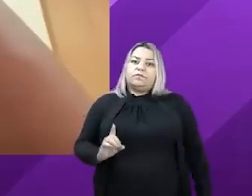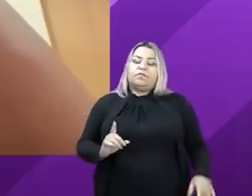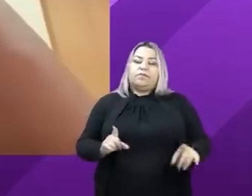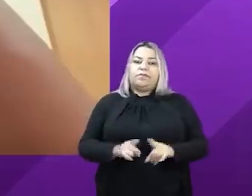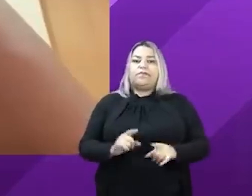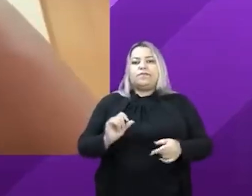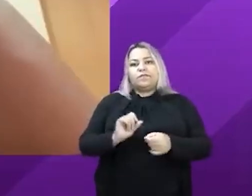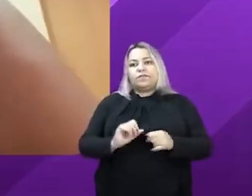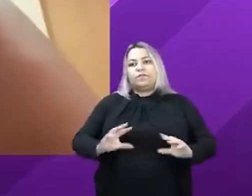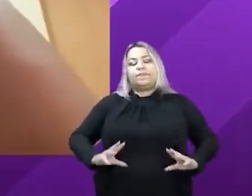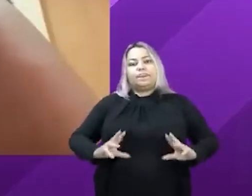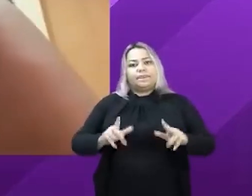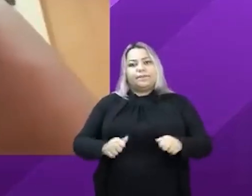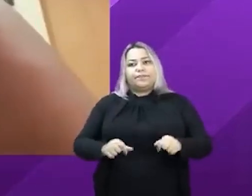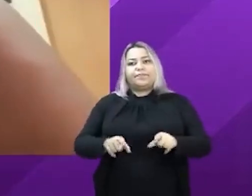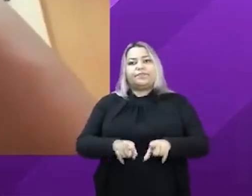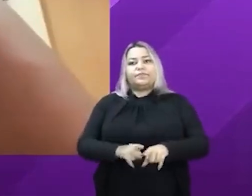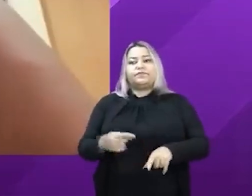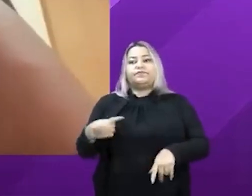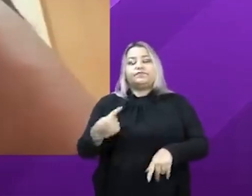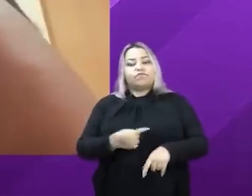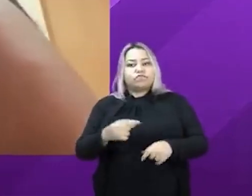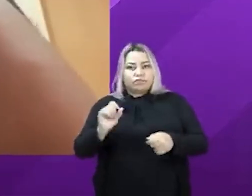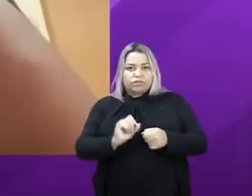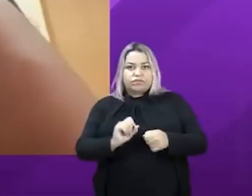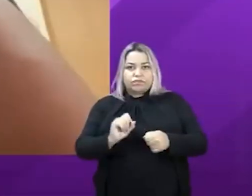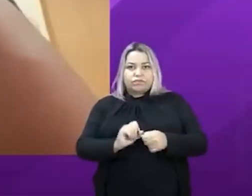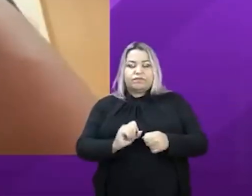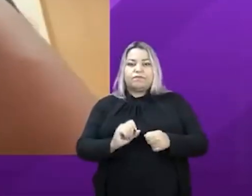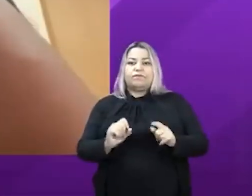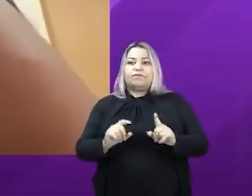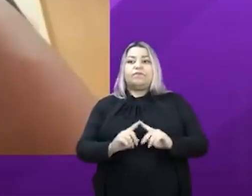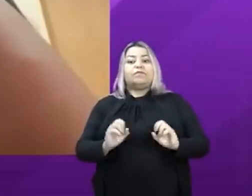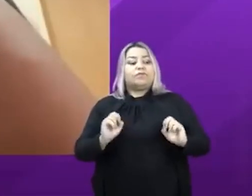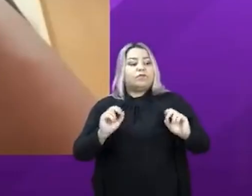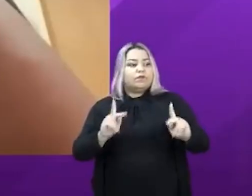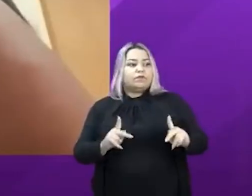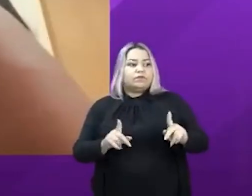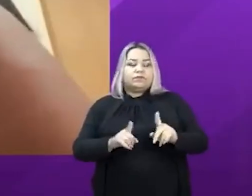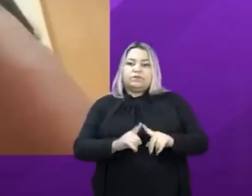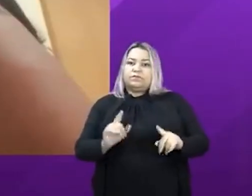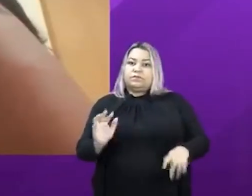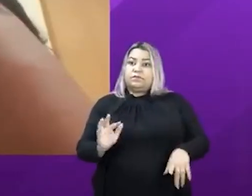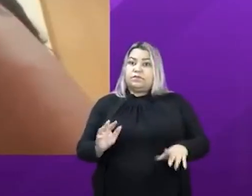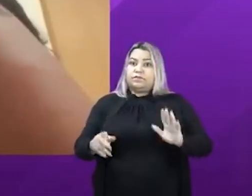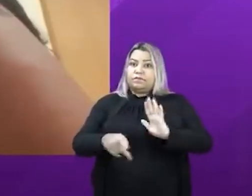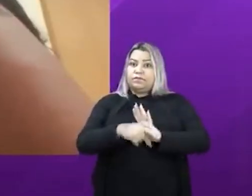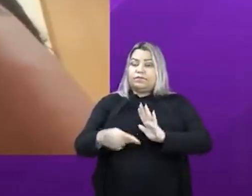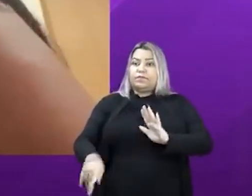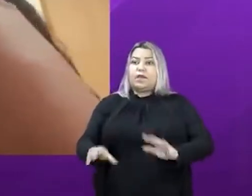fez tudo que a gente faz aqui, a gente fez lá, e o intuito agora é levar nosso festival para